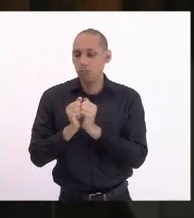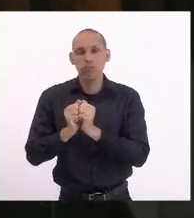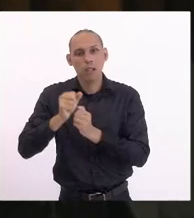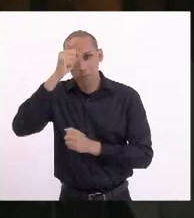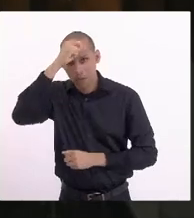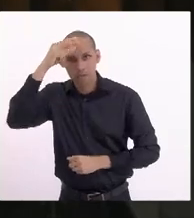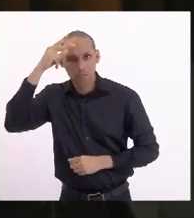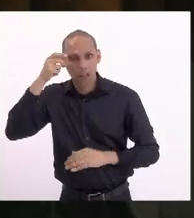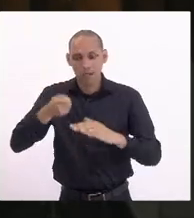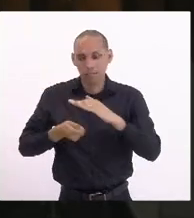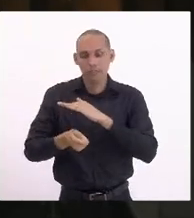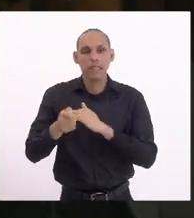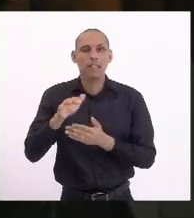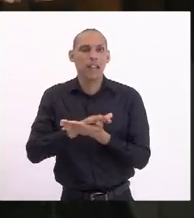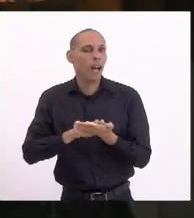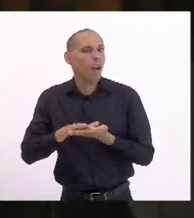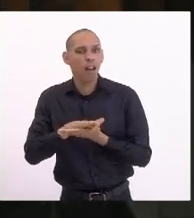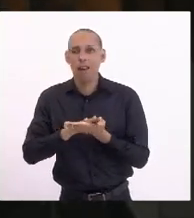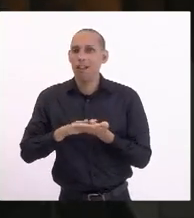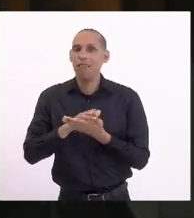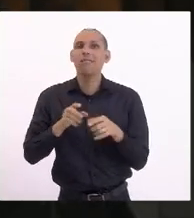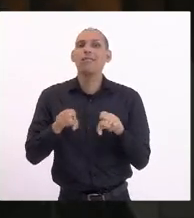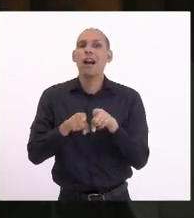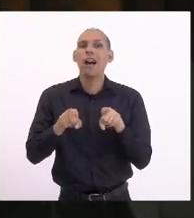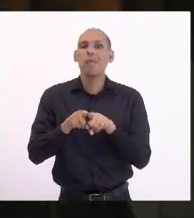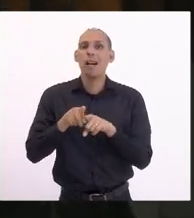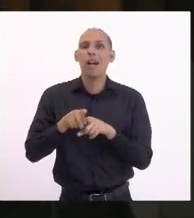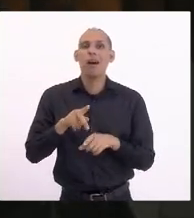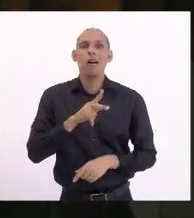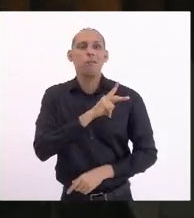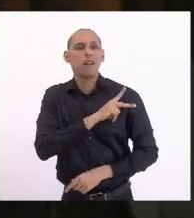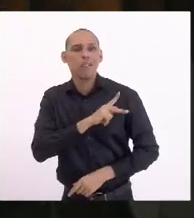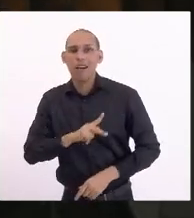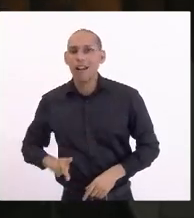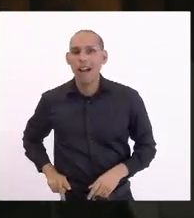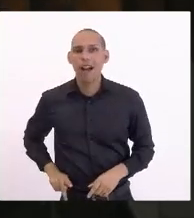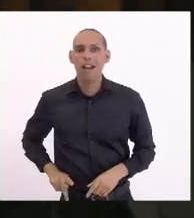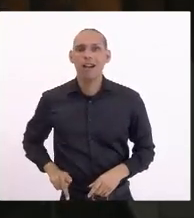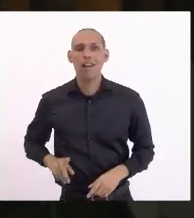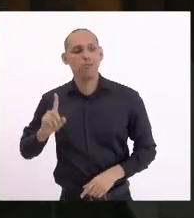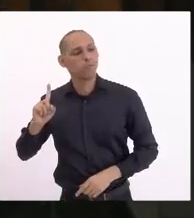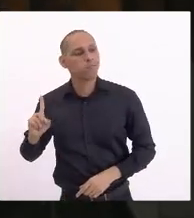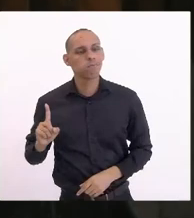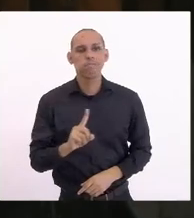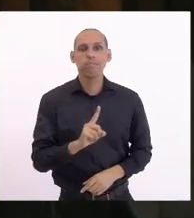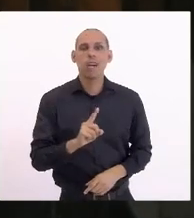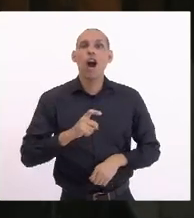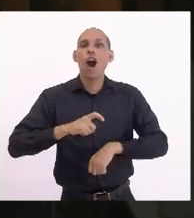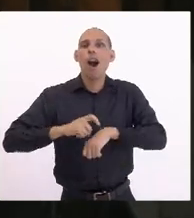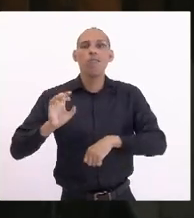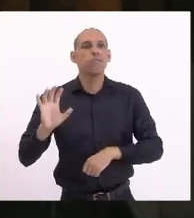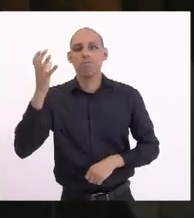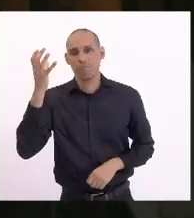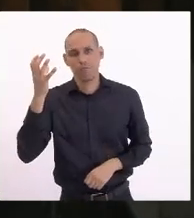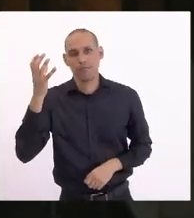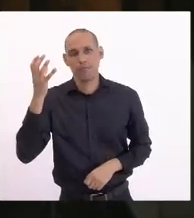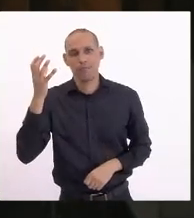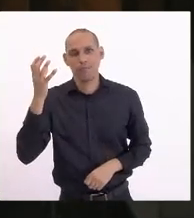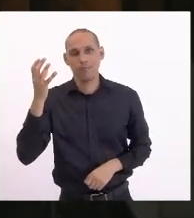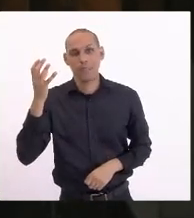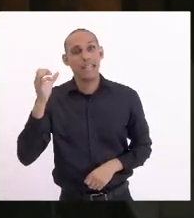prefeitos que não investem, associado a presidentes que só aparece quando a tragédia acontece,